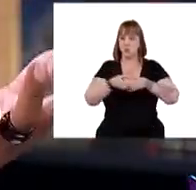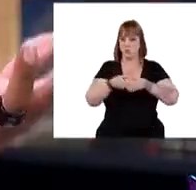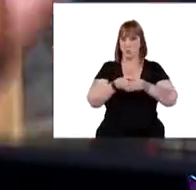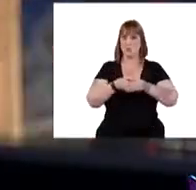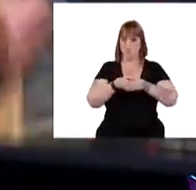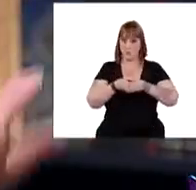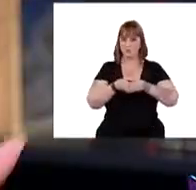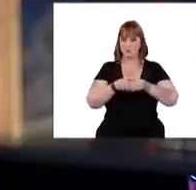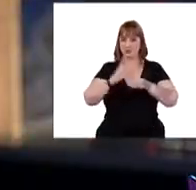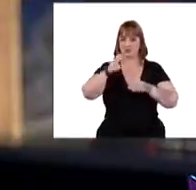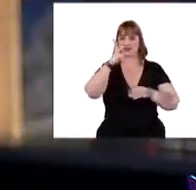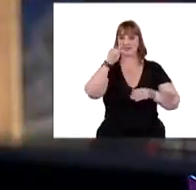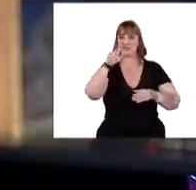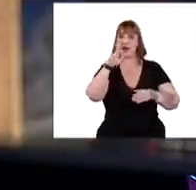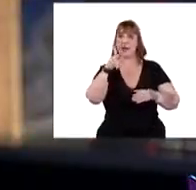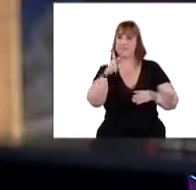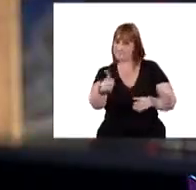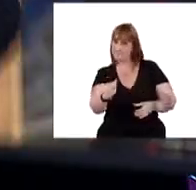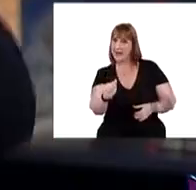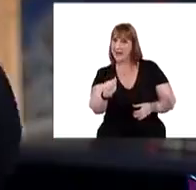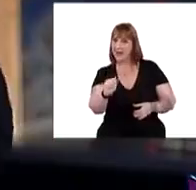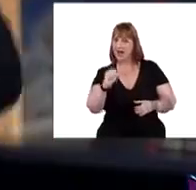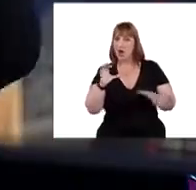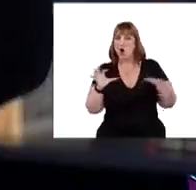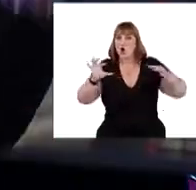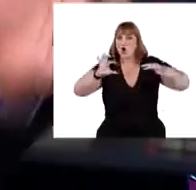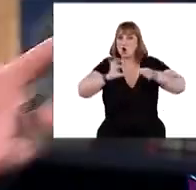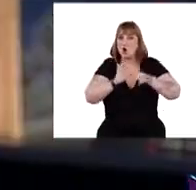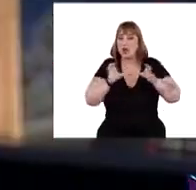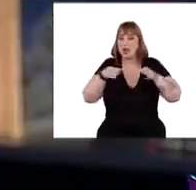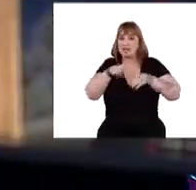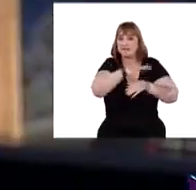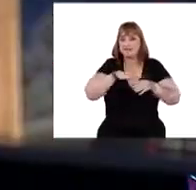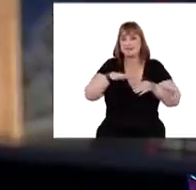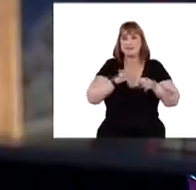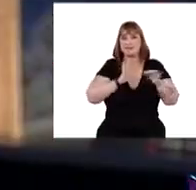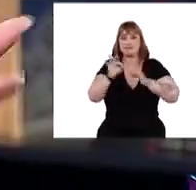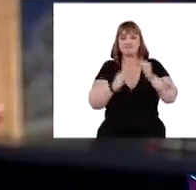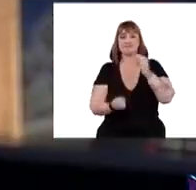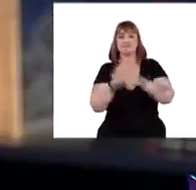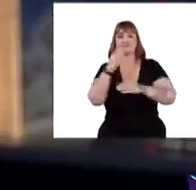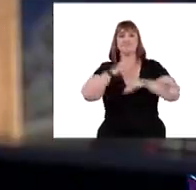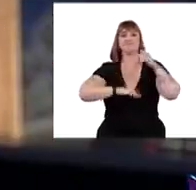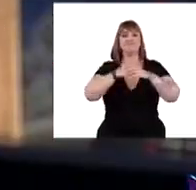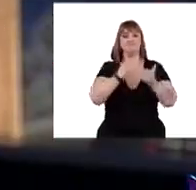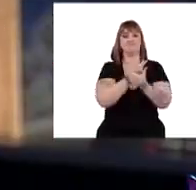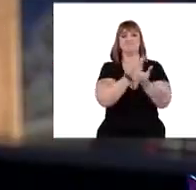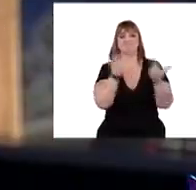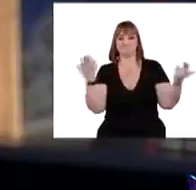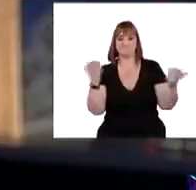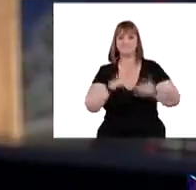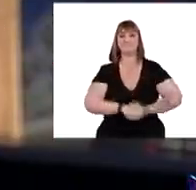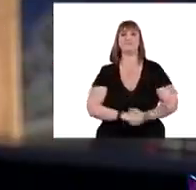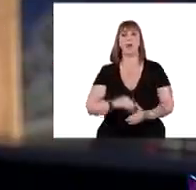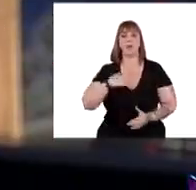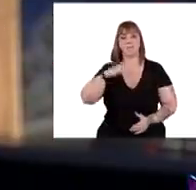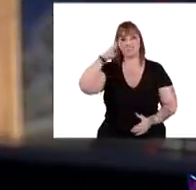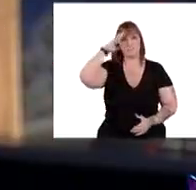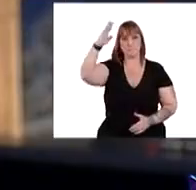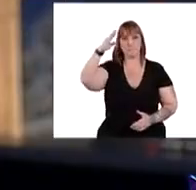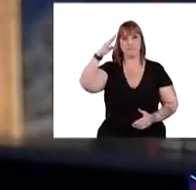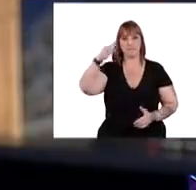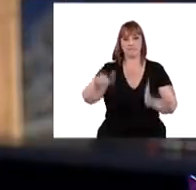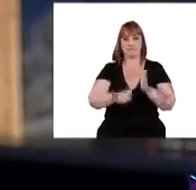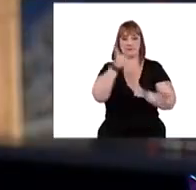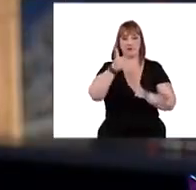uma chapa coletiva, é uma chapa que está num projeto aí de construção a muitas mãos, né? Mas a primeira medida